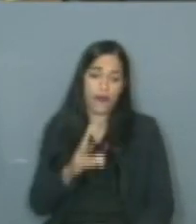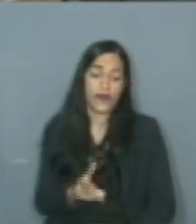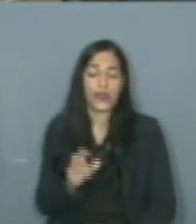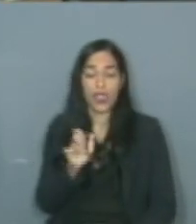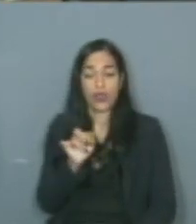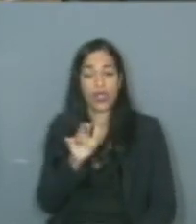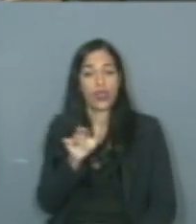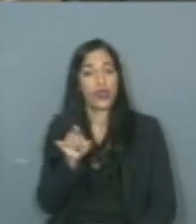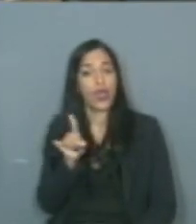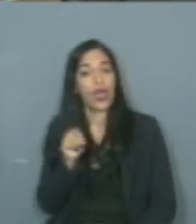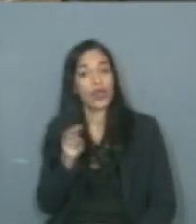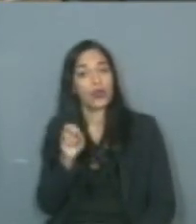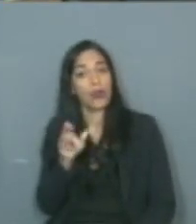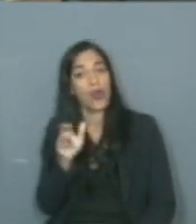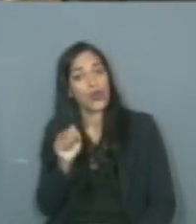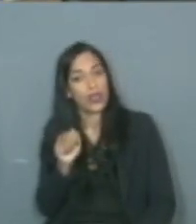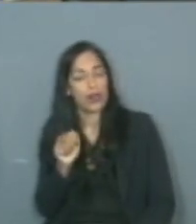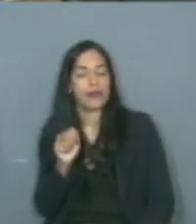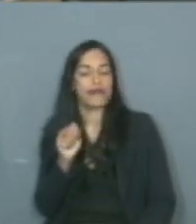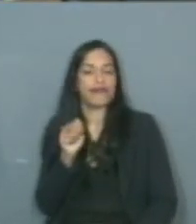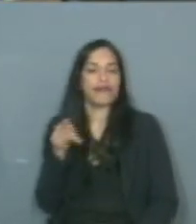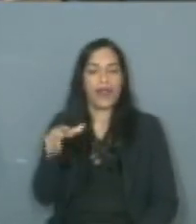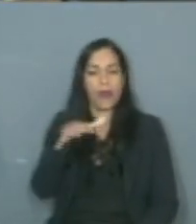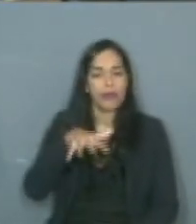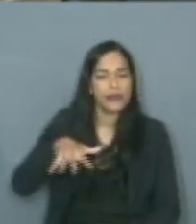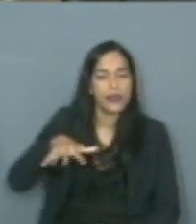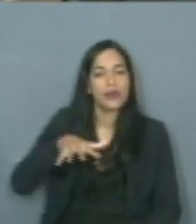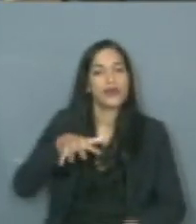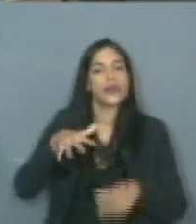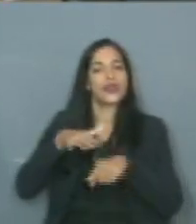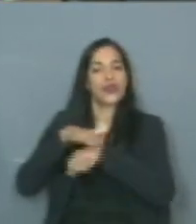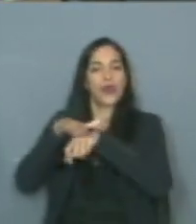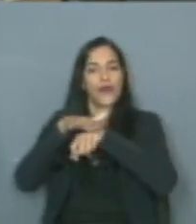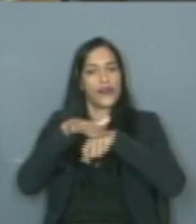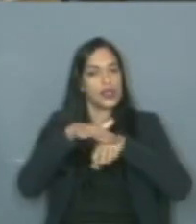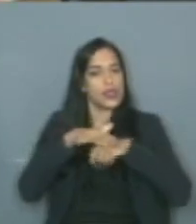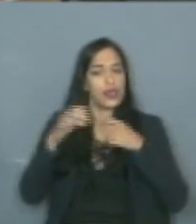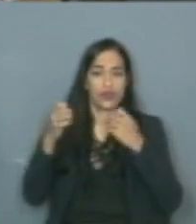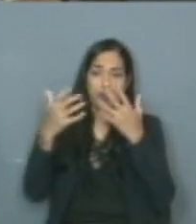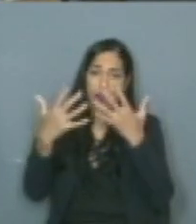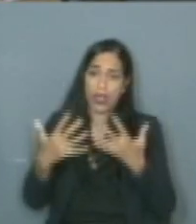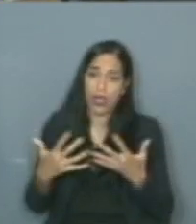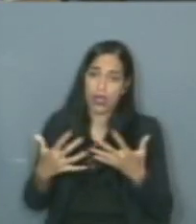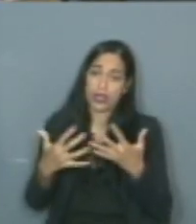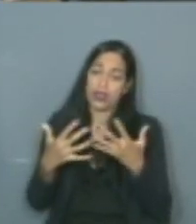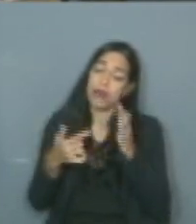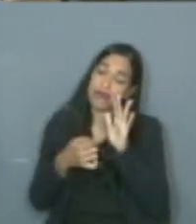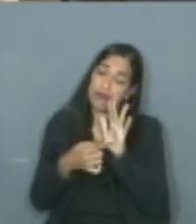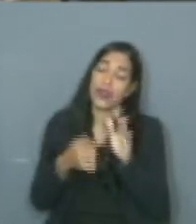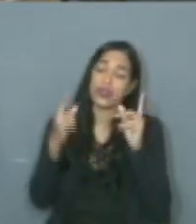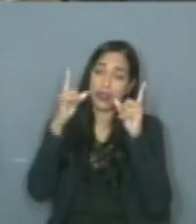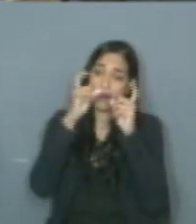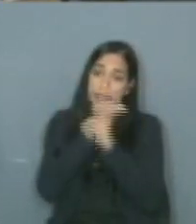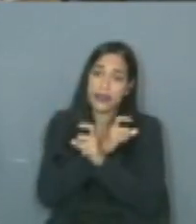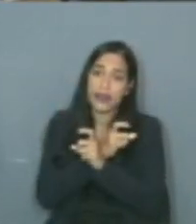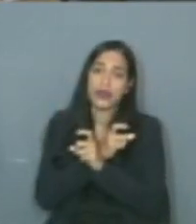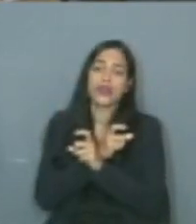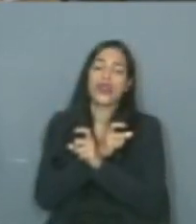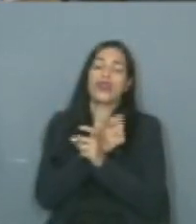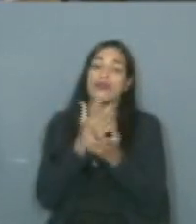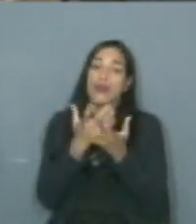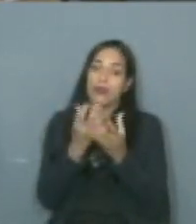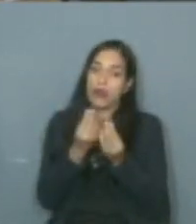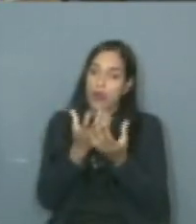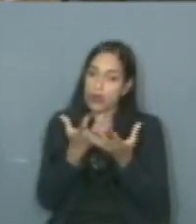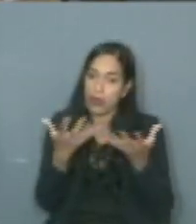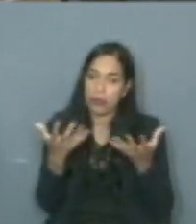Moura sobre isso, escutando a população em situação de rua que relatava as dificuldades, que não são poucas e que